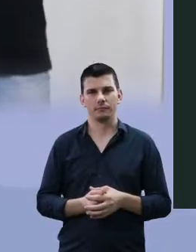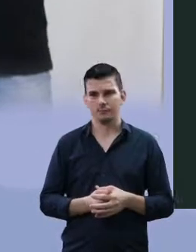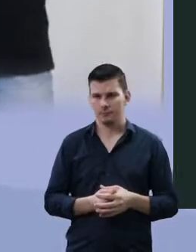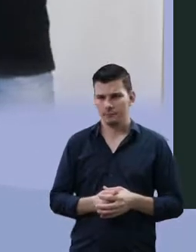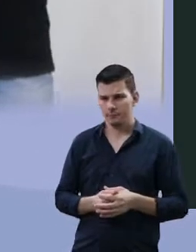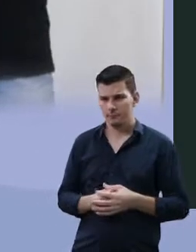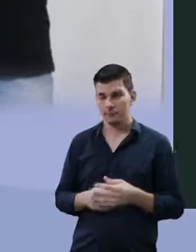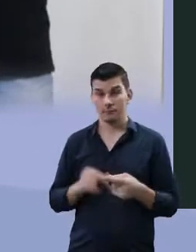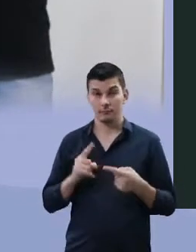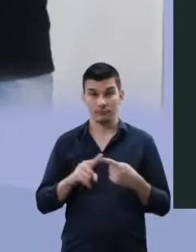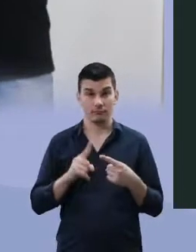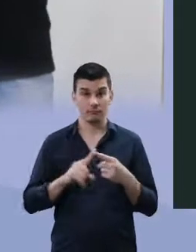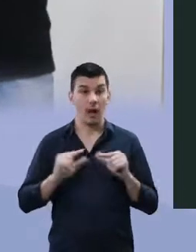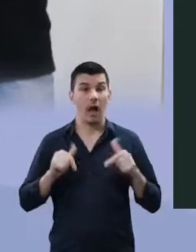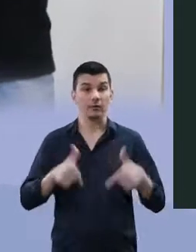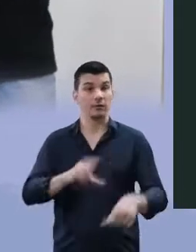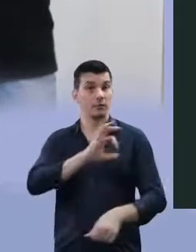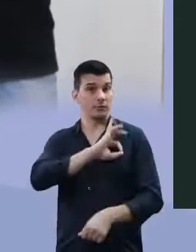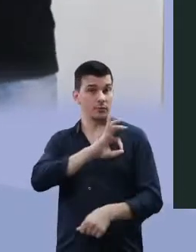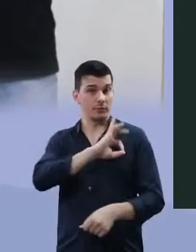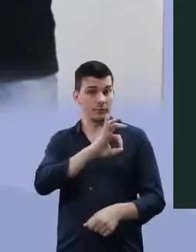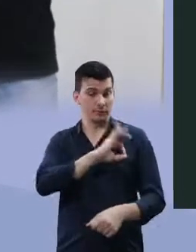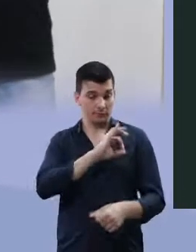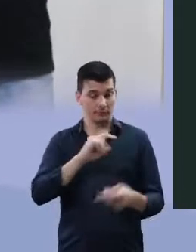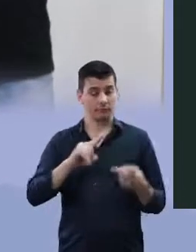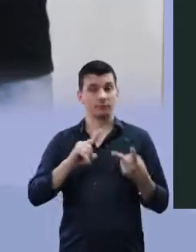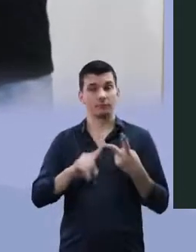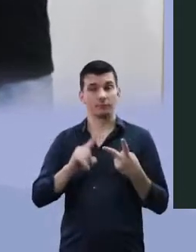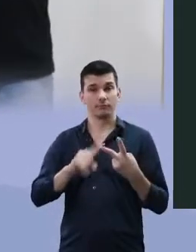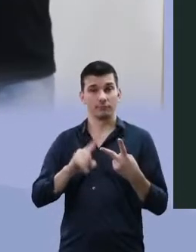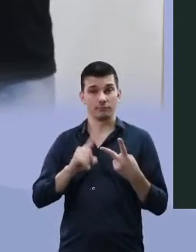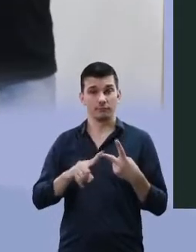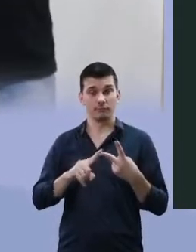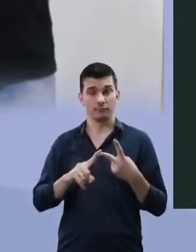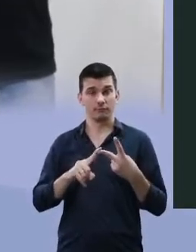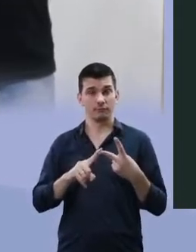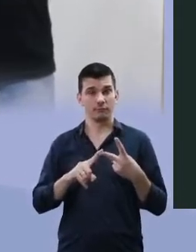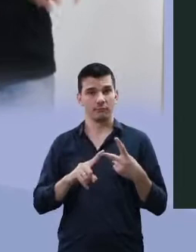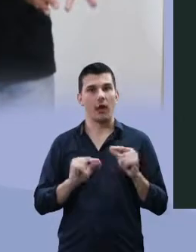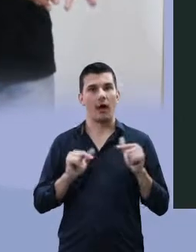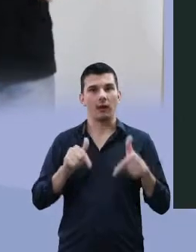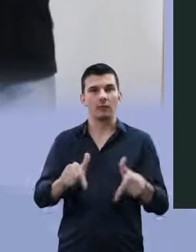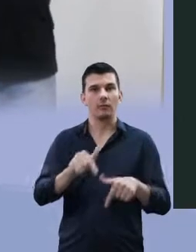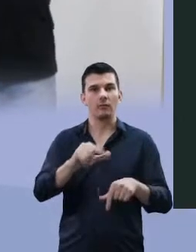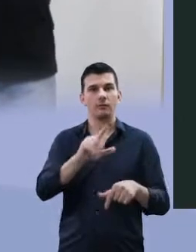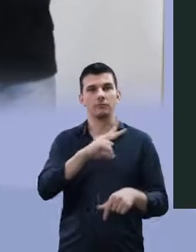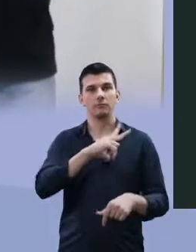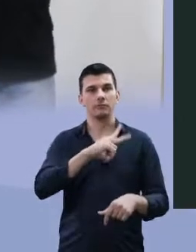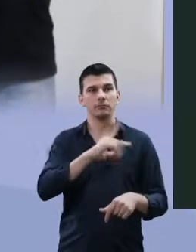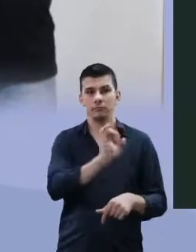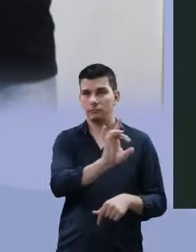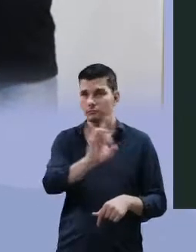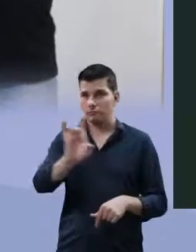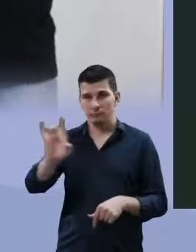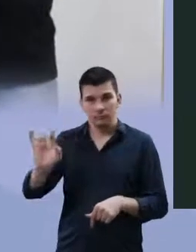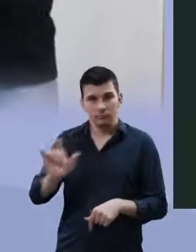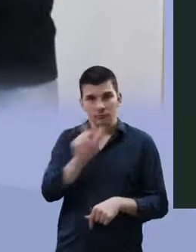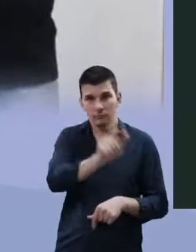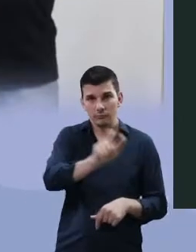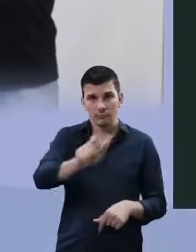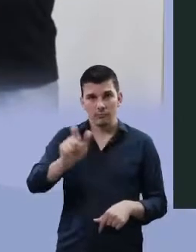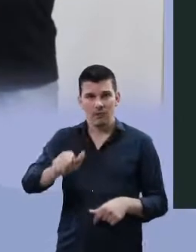Aí tem a questão das ações policiais, tem a questão das ações de indivíduos,